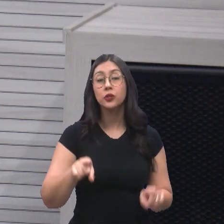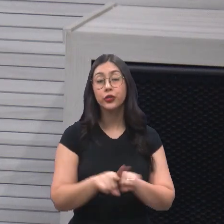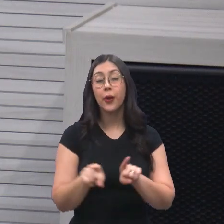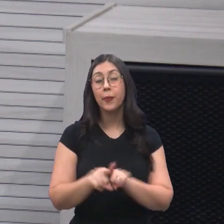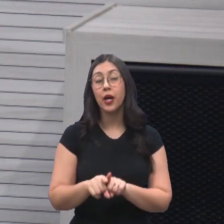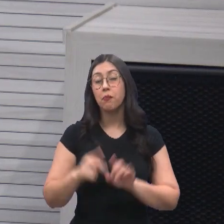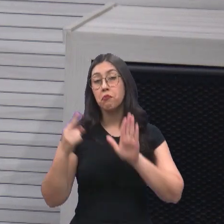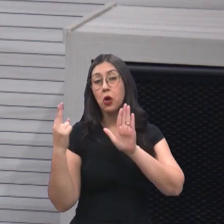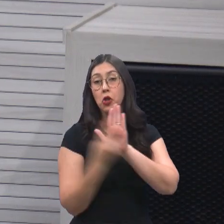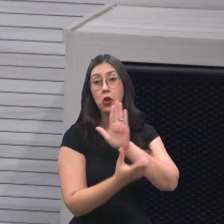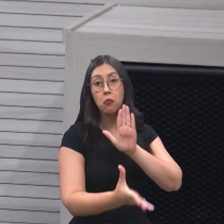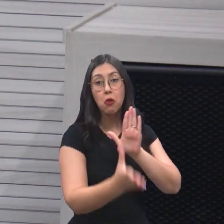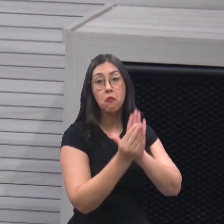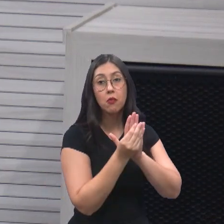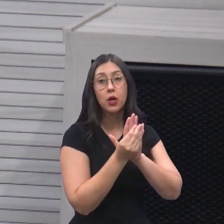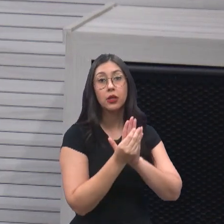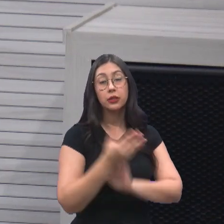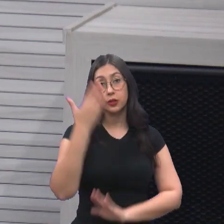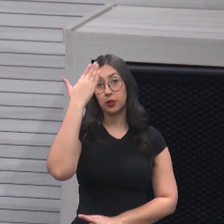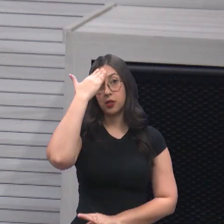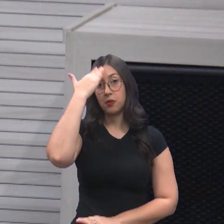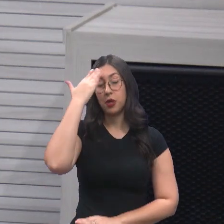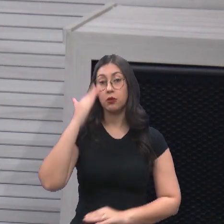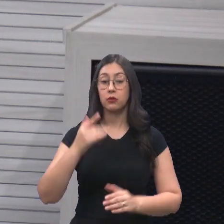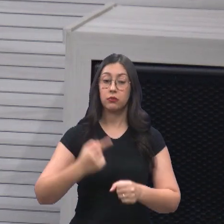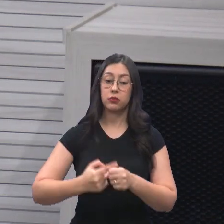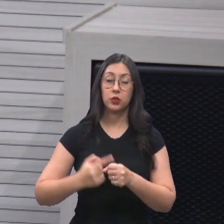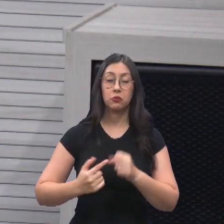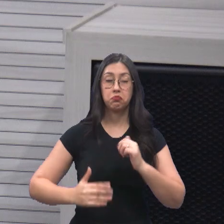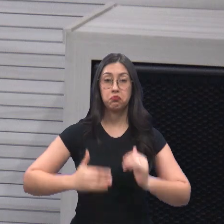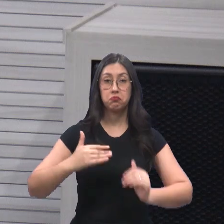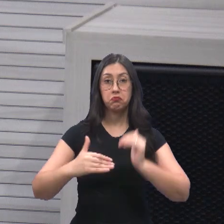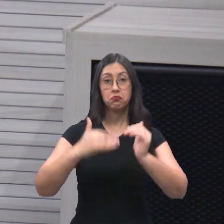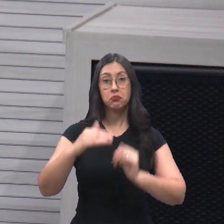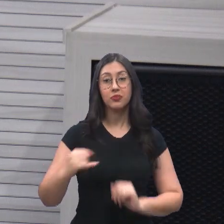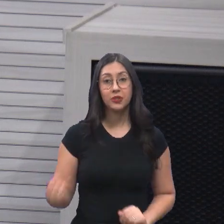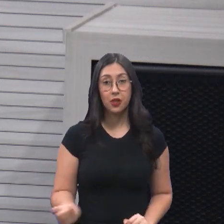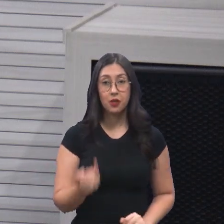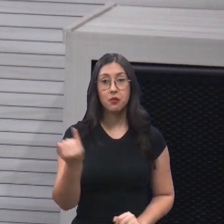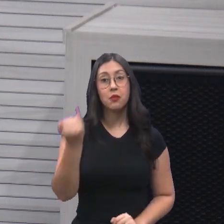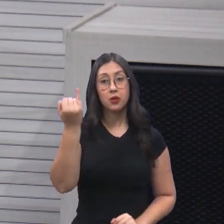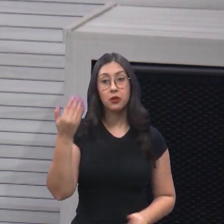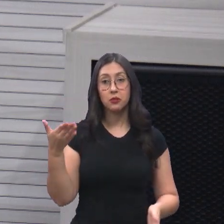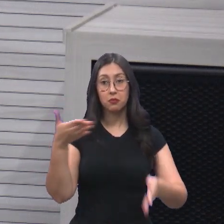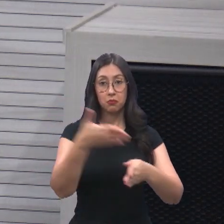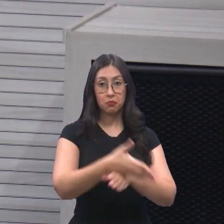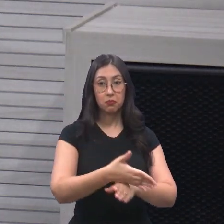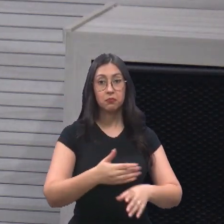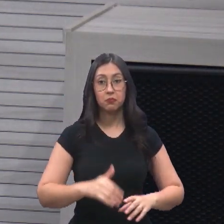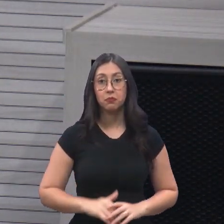parlamentar, levando em consideração o crescimento da cidade e a importância de fazer parte dessa frente.